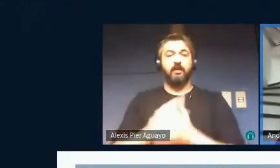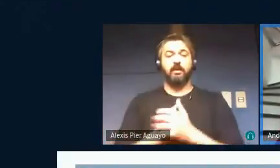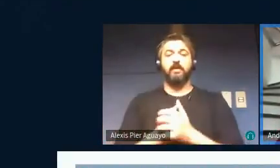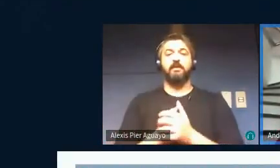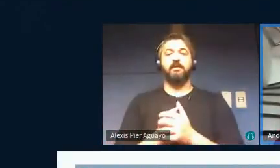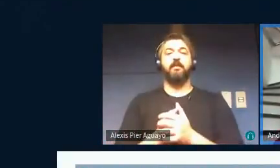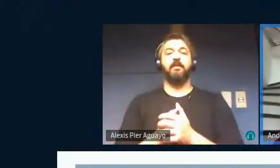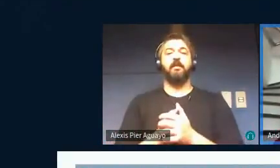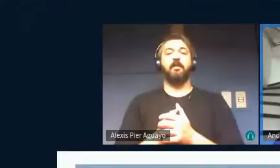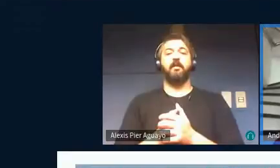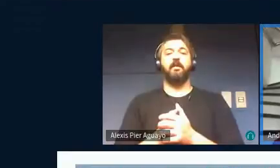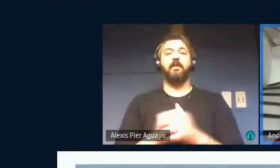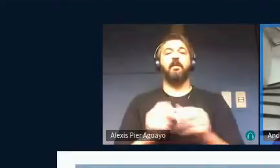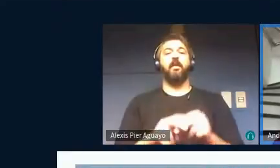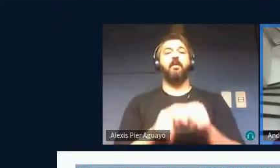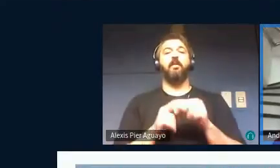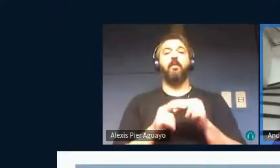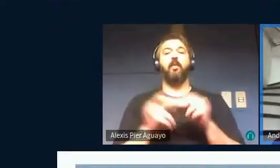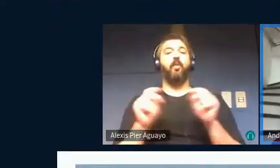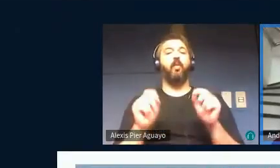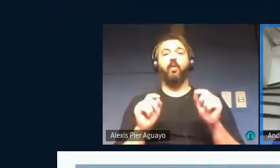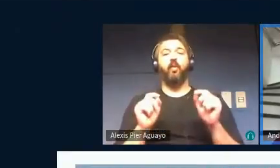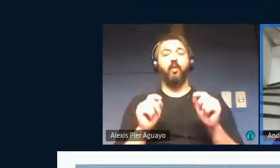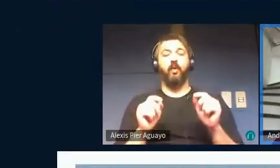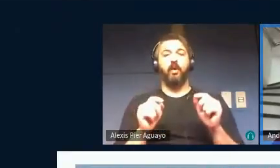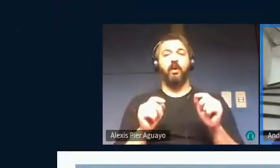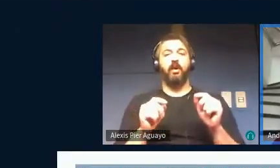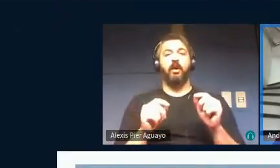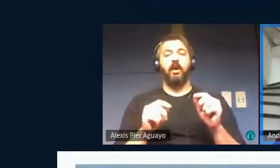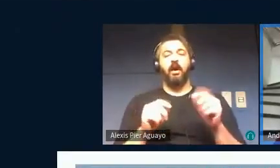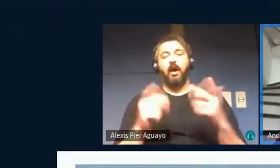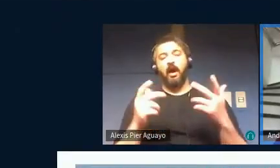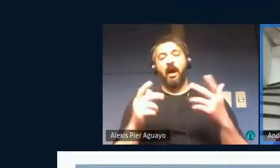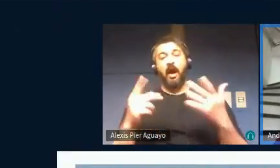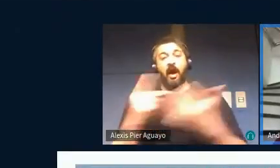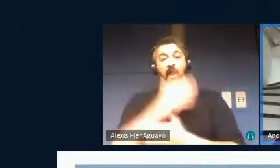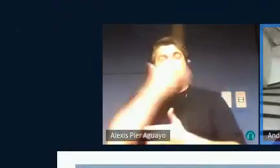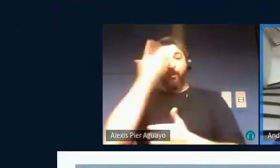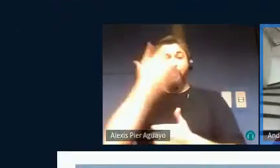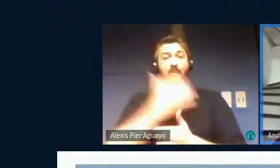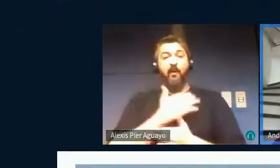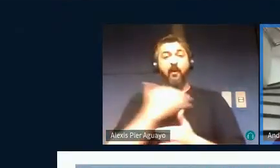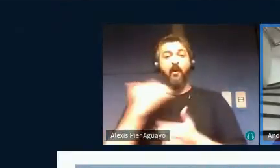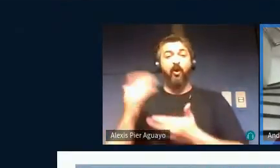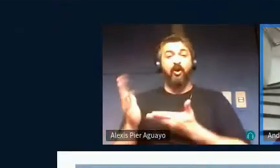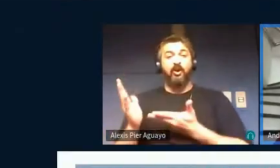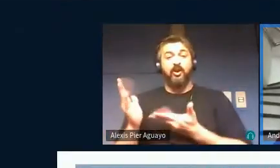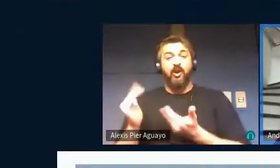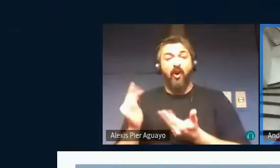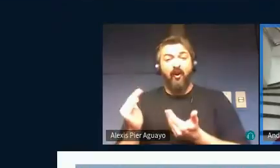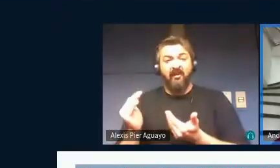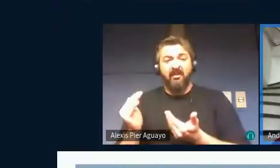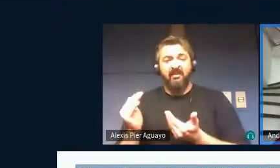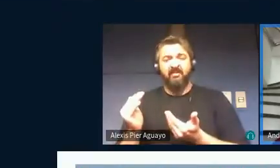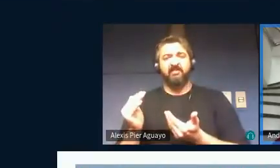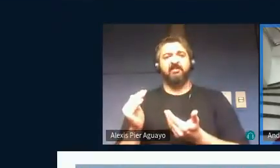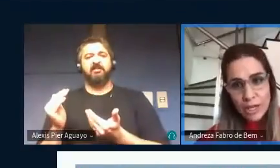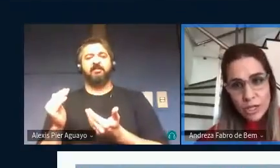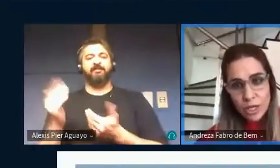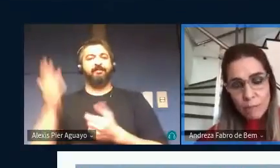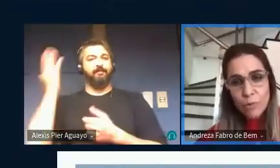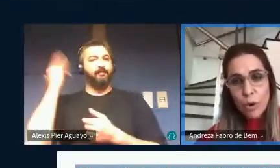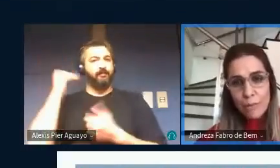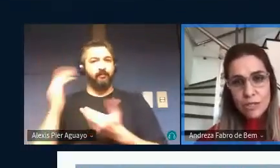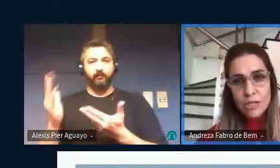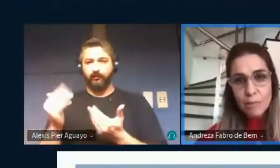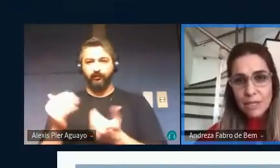o acometimento e também para complicações e mortes de indivíduos mais jovens, que não era tão